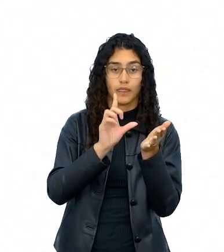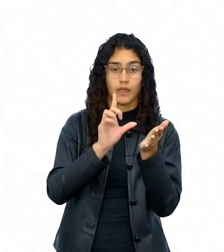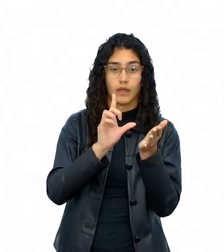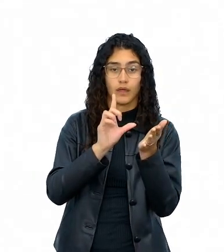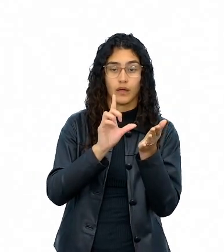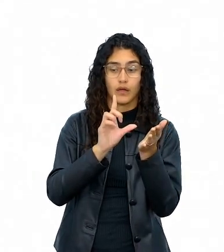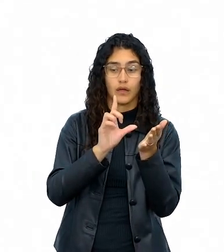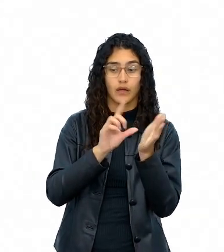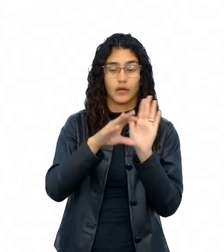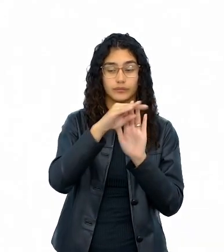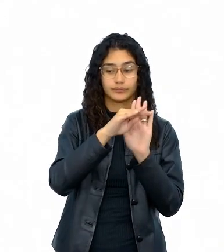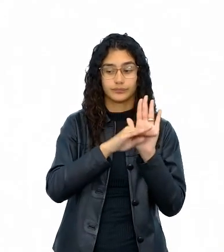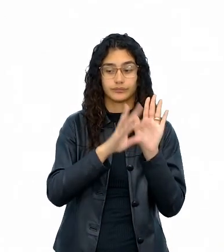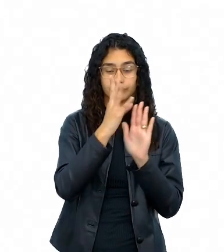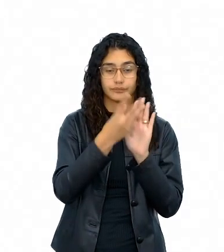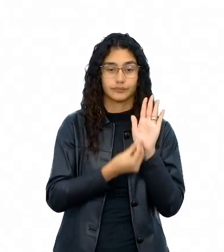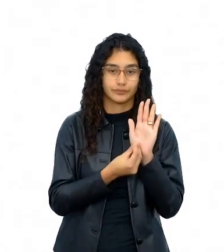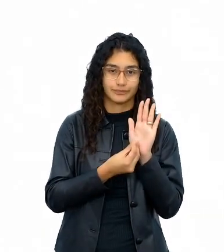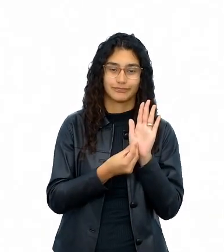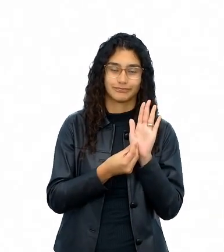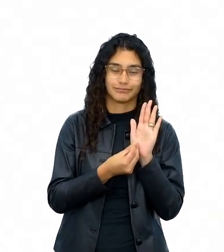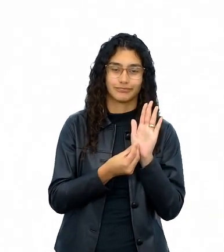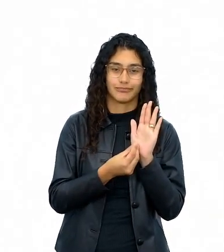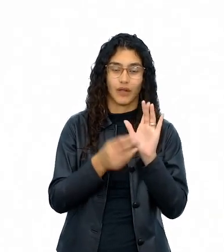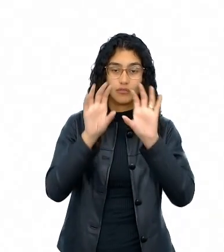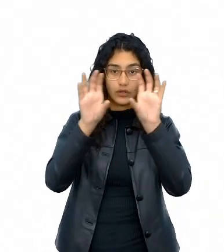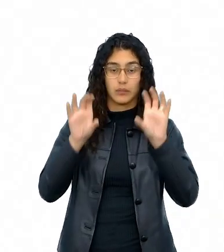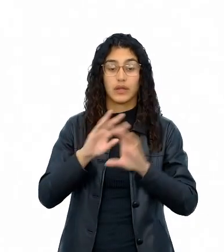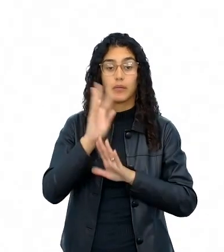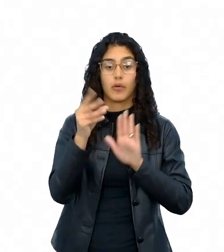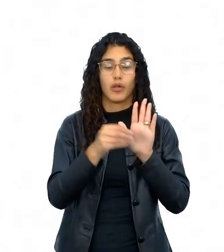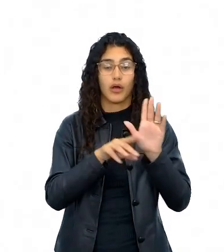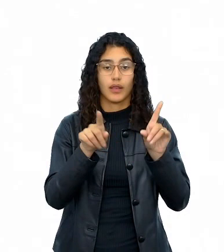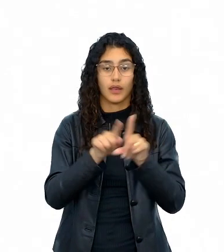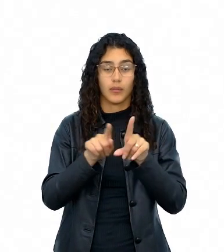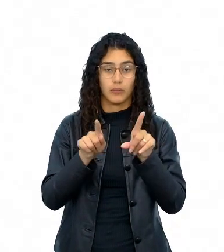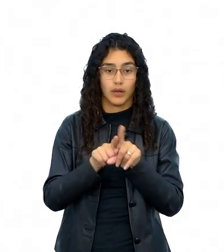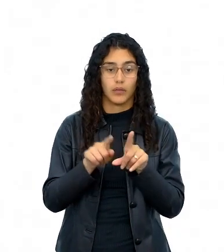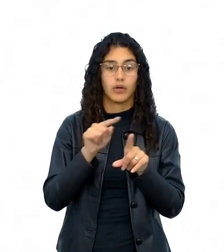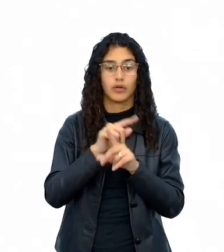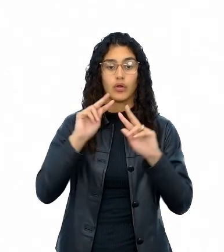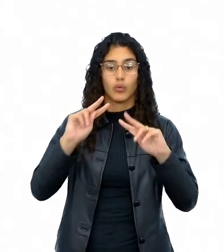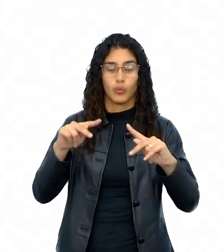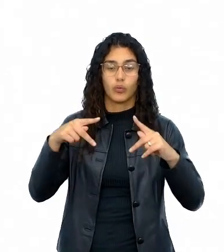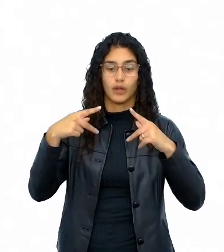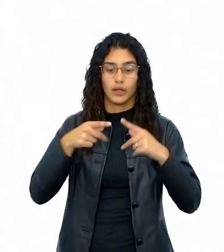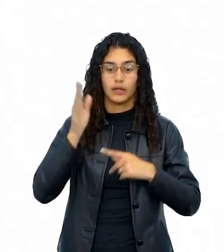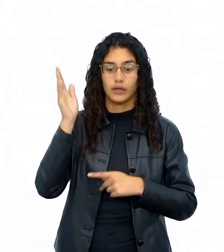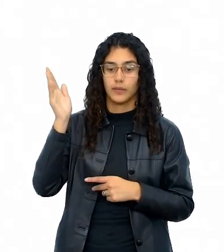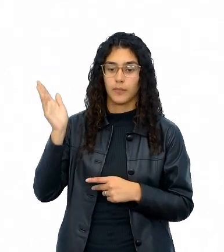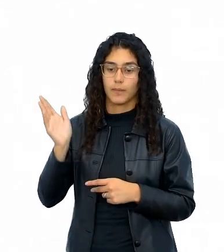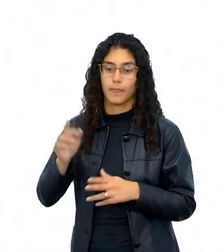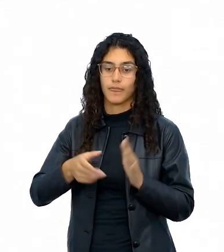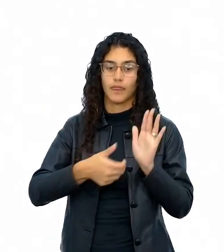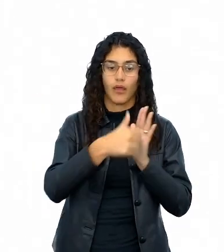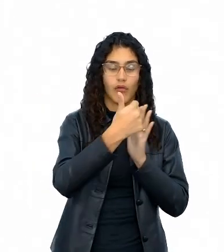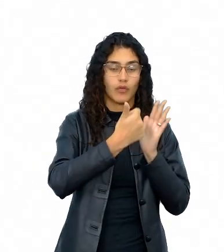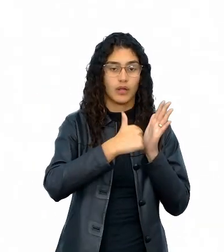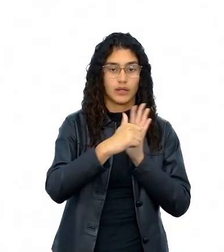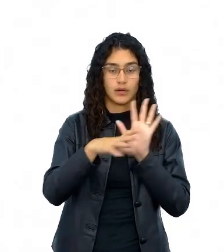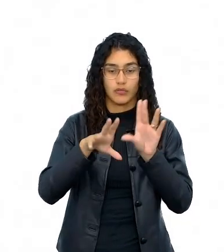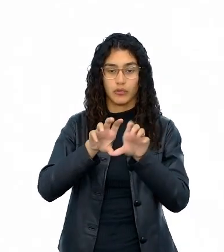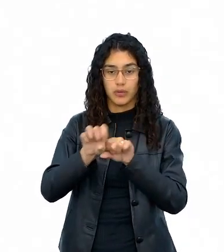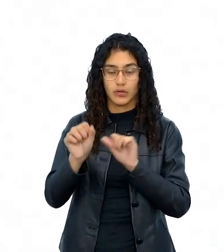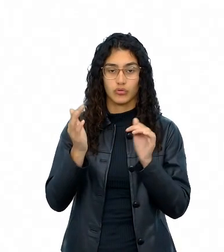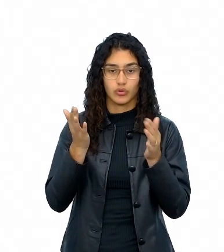do fluxograma. Então, a gente sempre deixa aí o link aí da avaliação da formação de